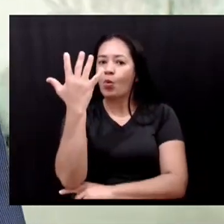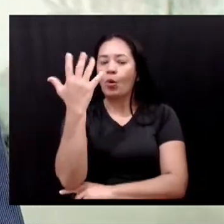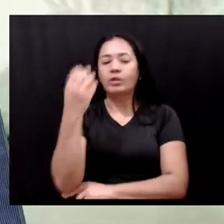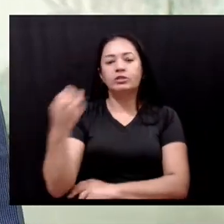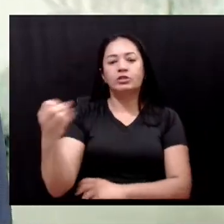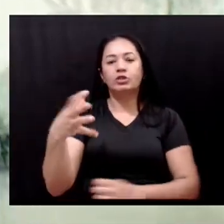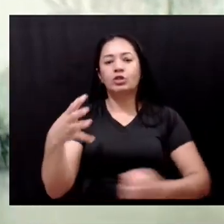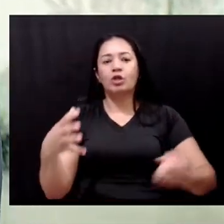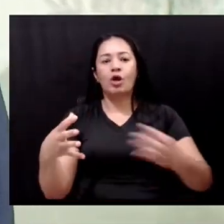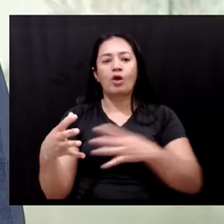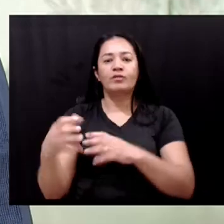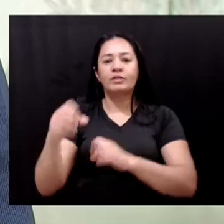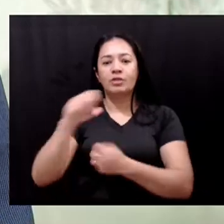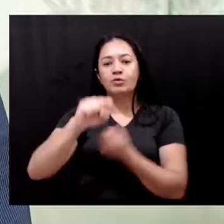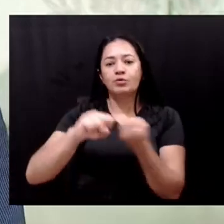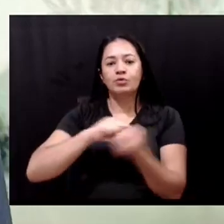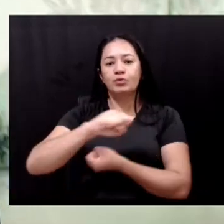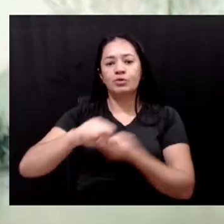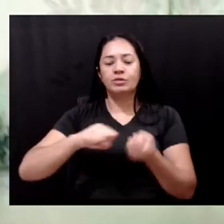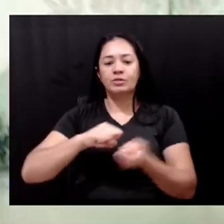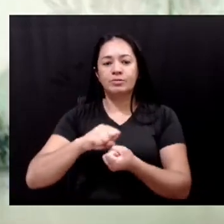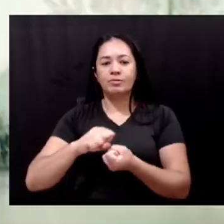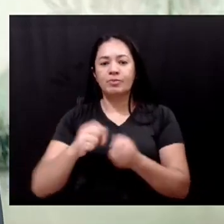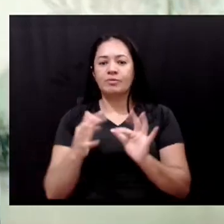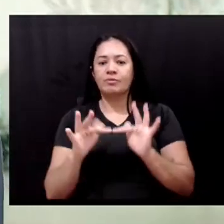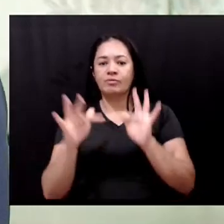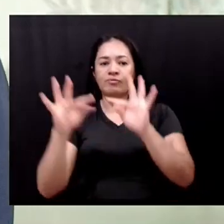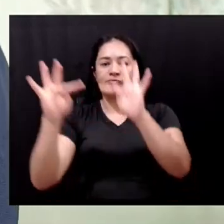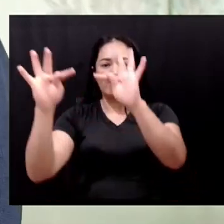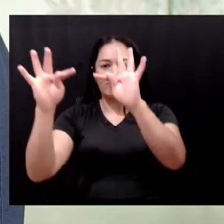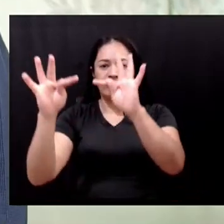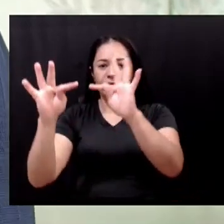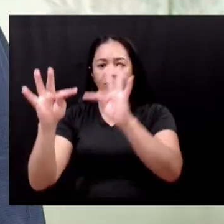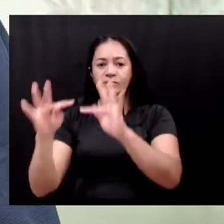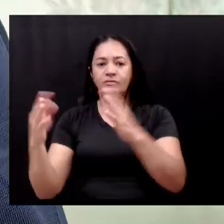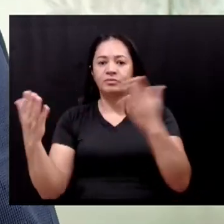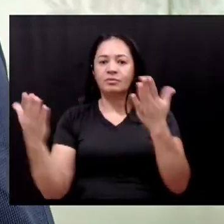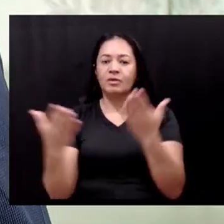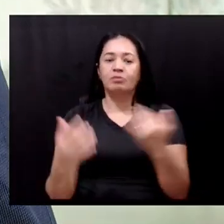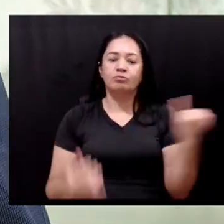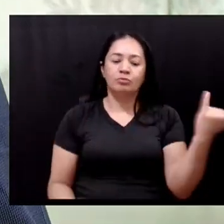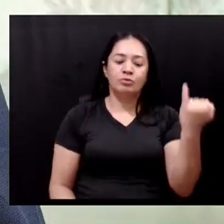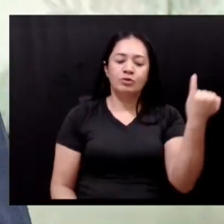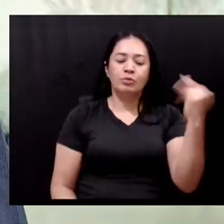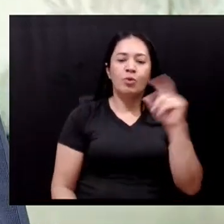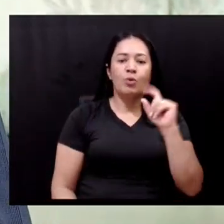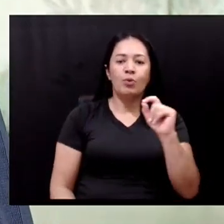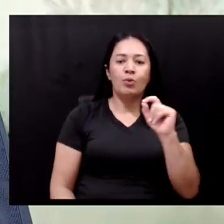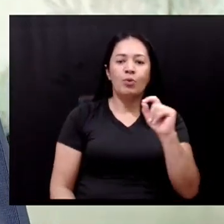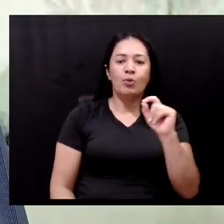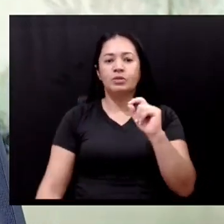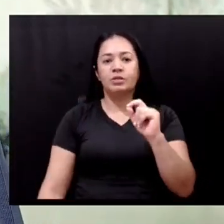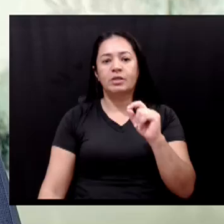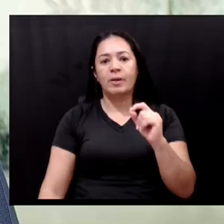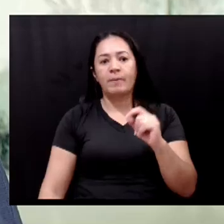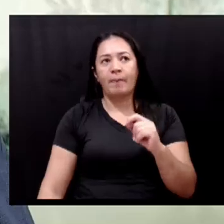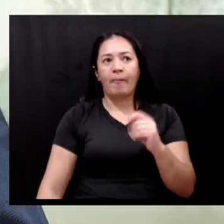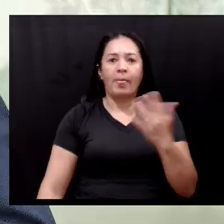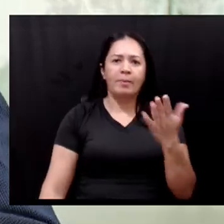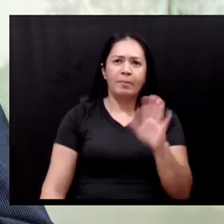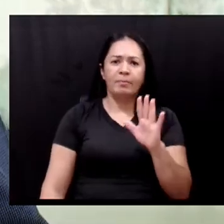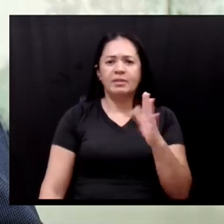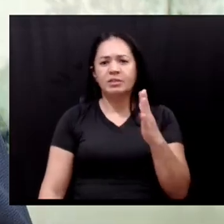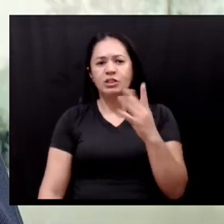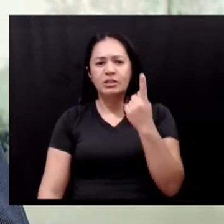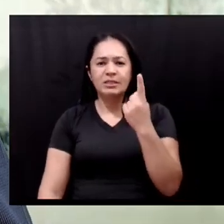sustentabilidade e tecnologia, então é muito importante e temos mais de 100 ações, como você